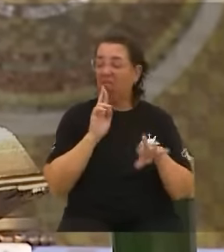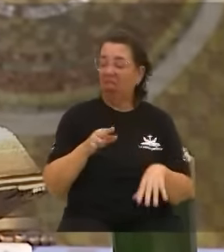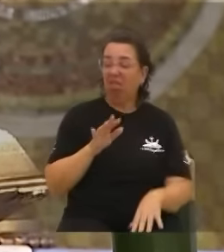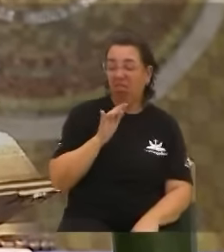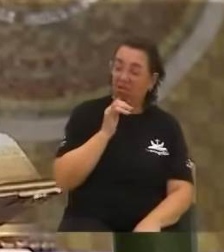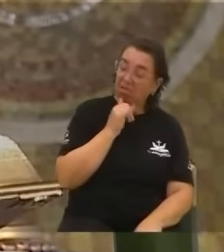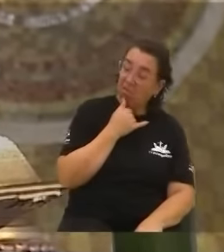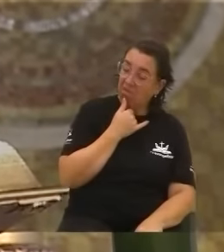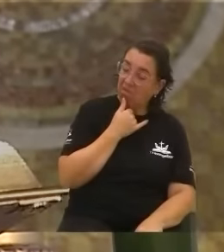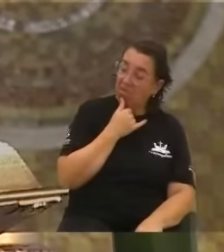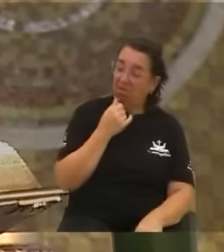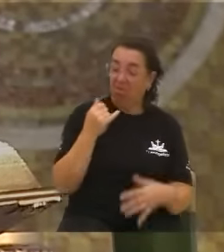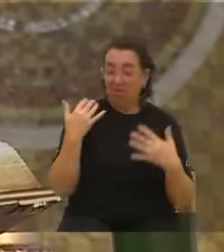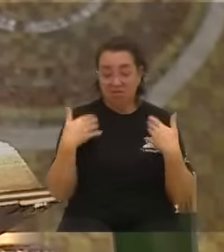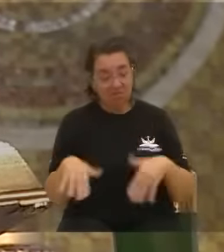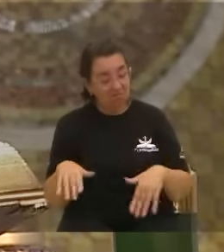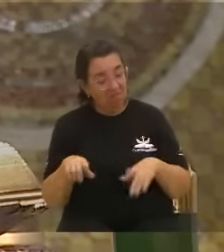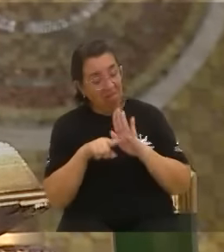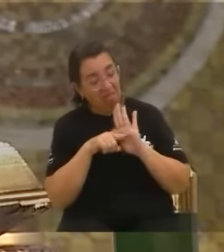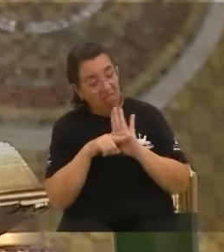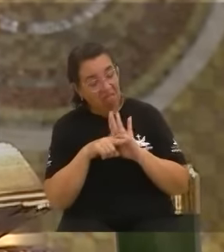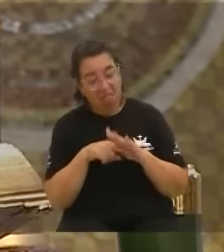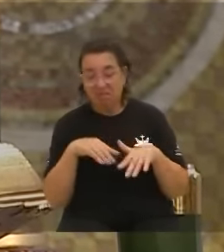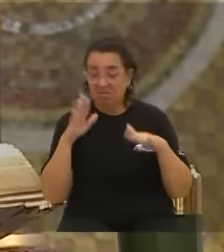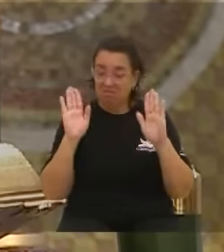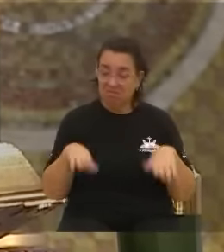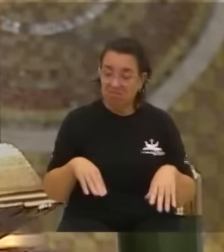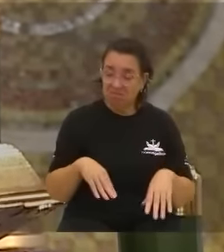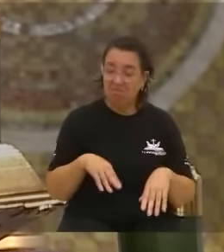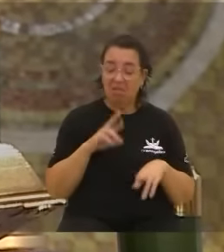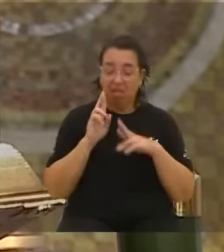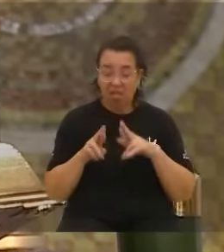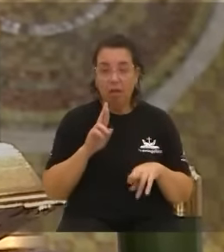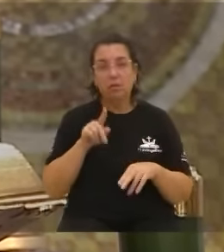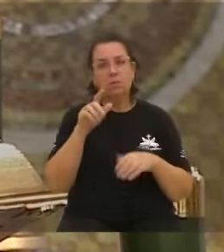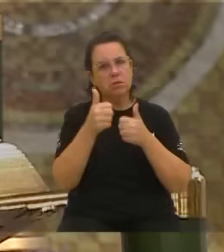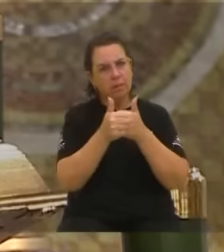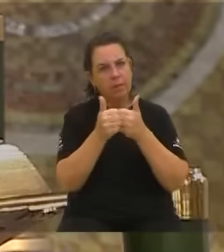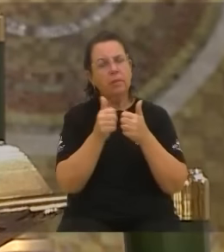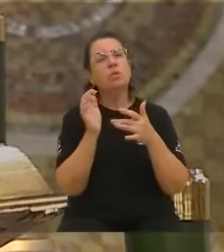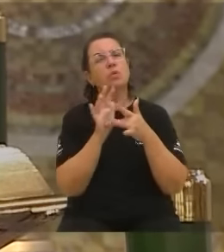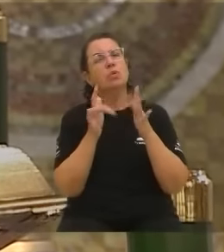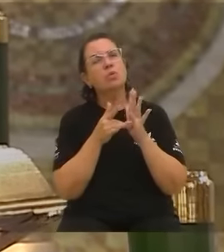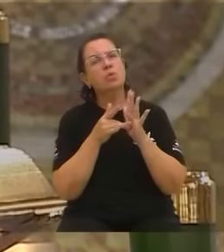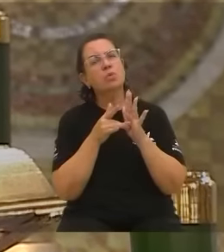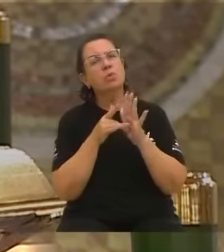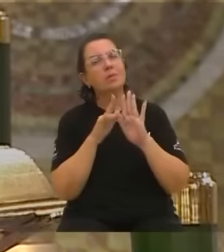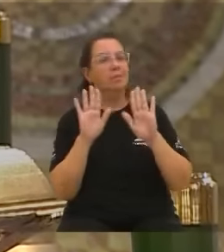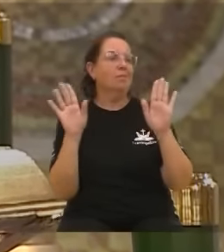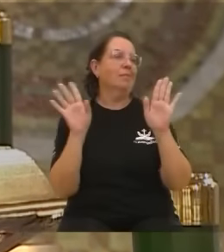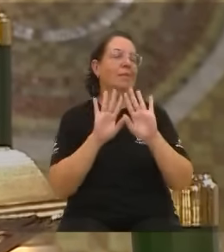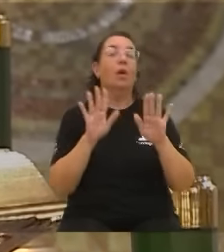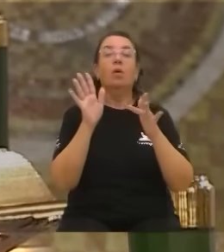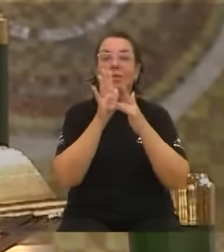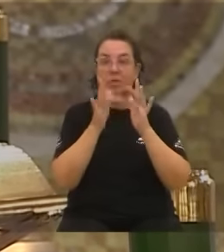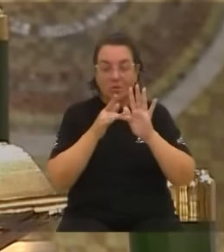depressivo, negativo, será que está perto de Jesus? Porque Jesus dá alegria.